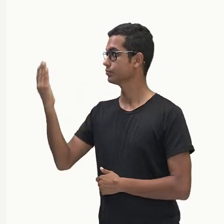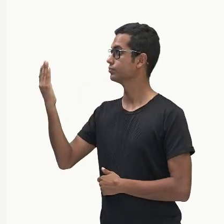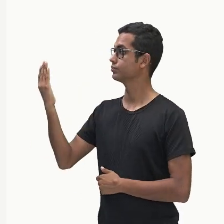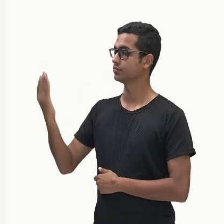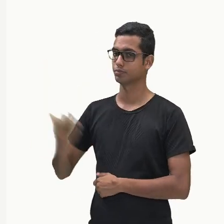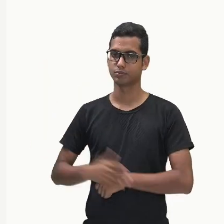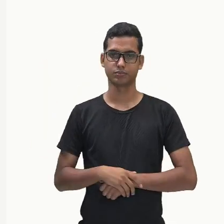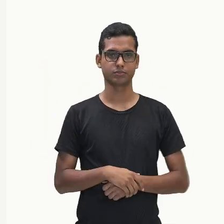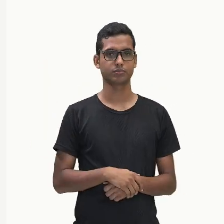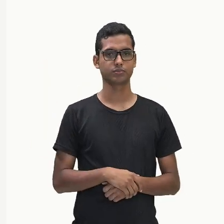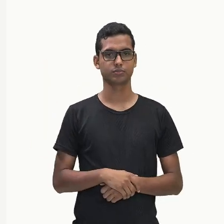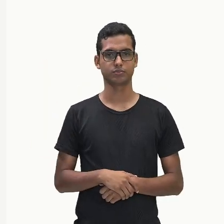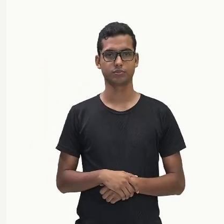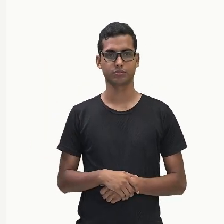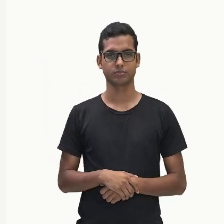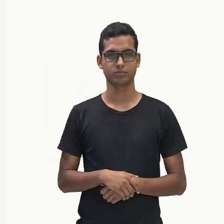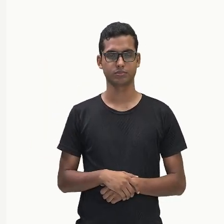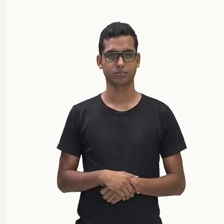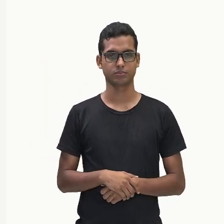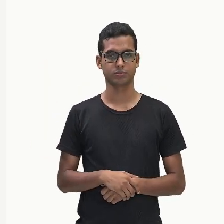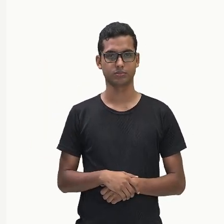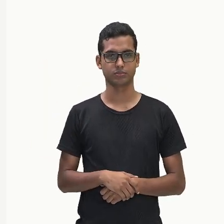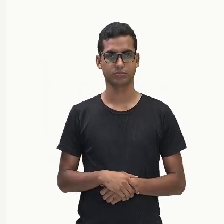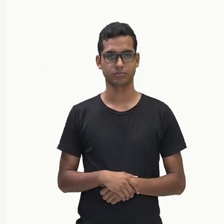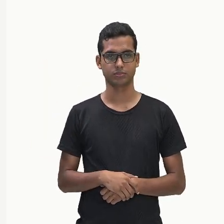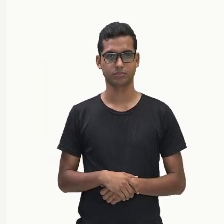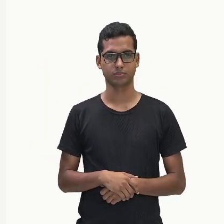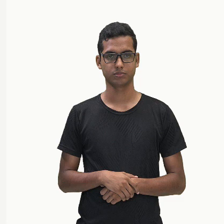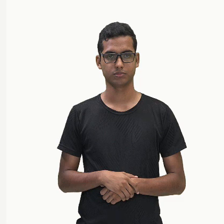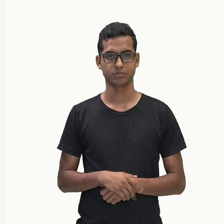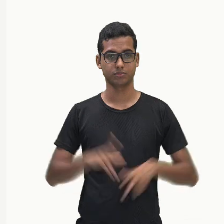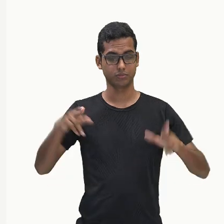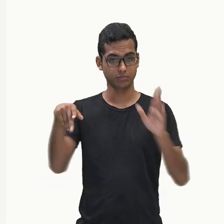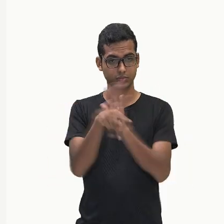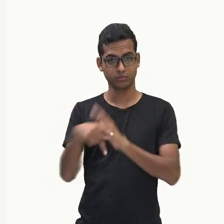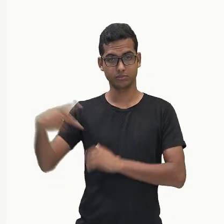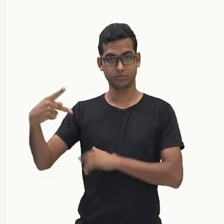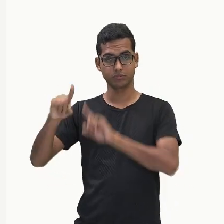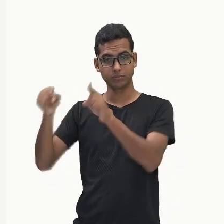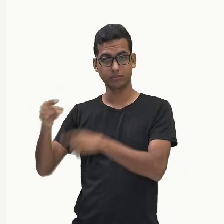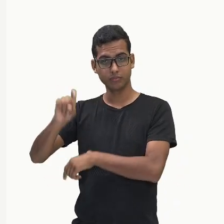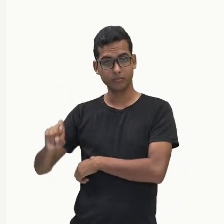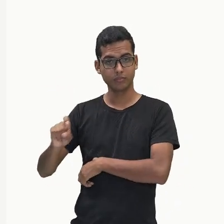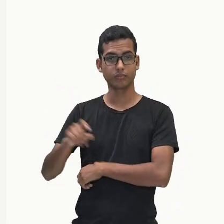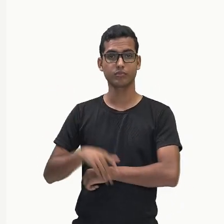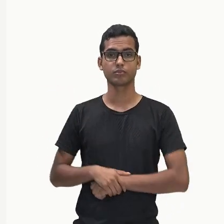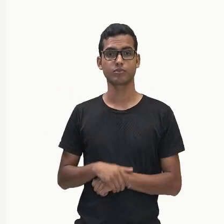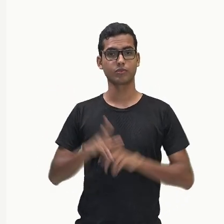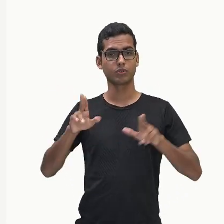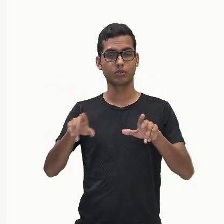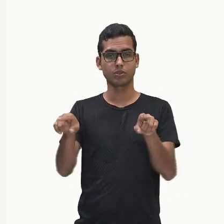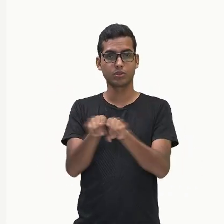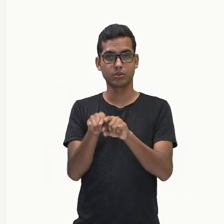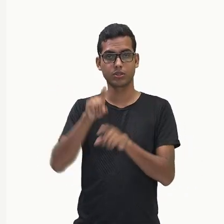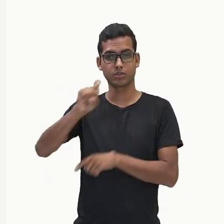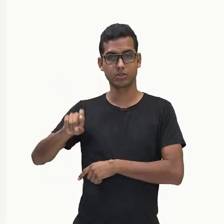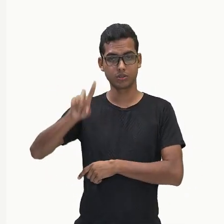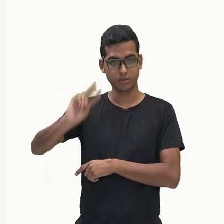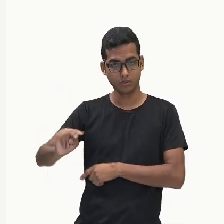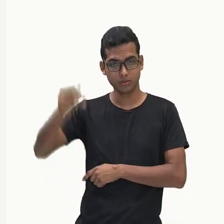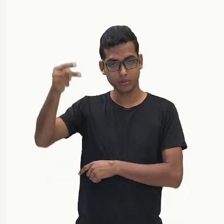tá? Então, esse mesmo p de x pode ser reescrito, então, como x ao quadrado menos x menos 30, tá